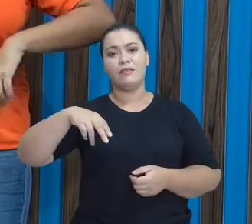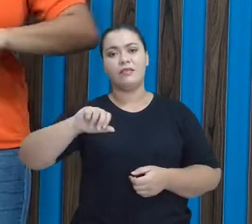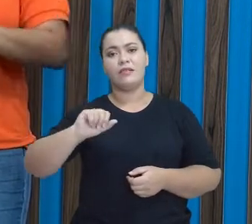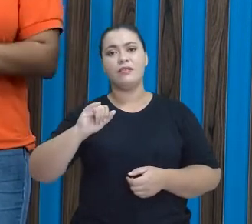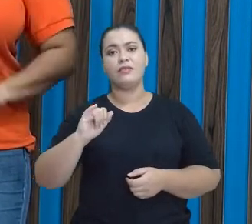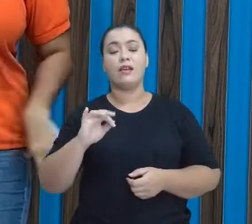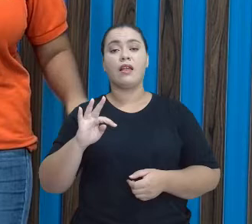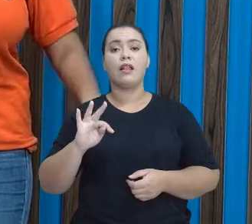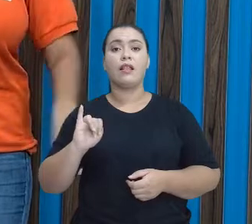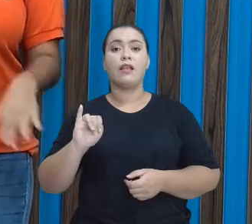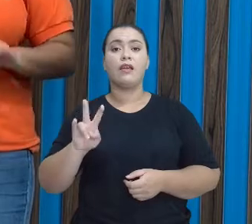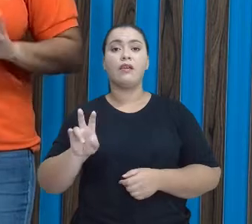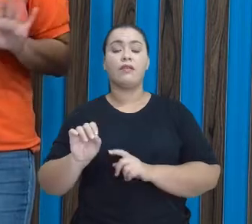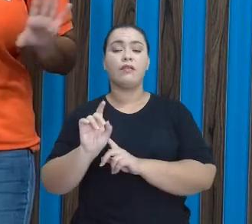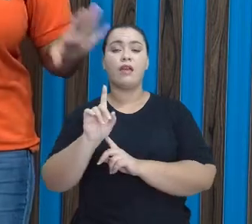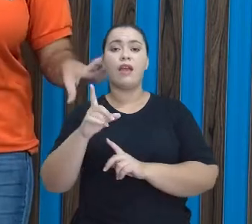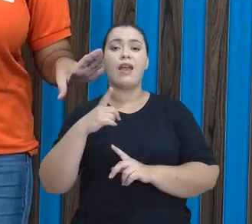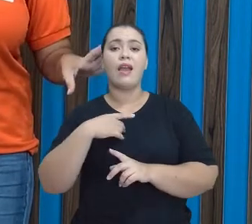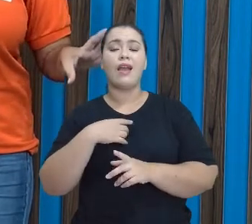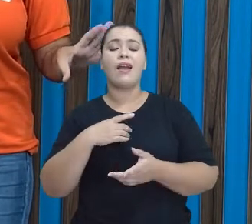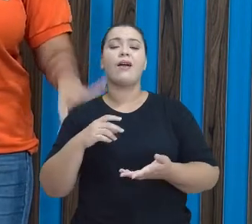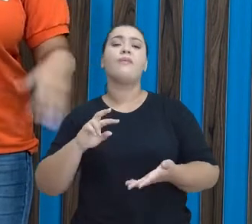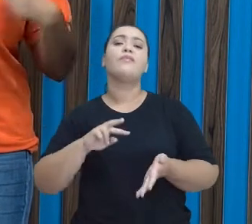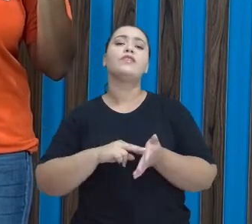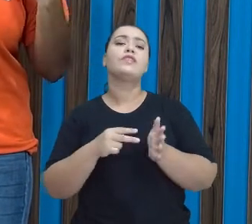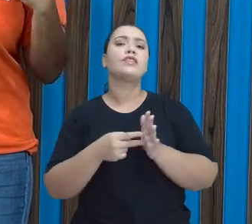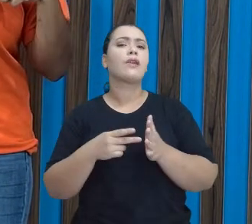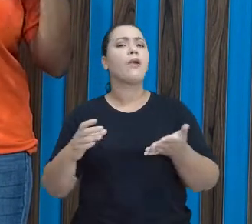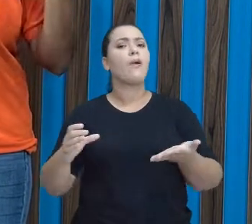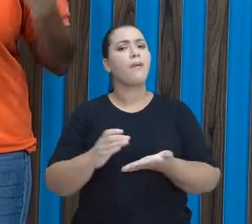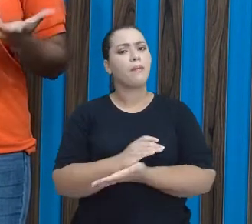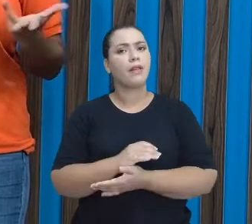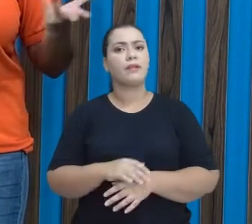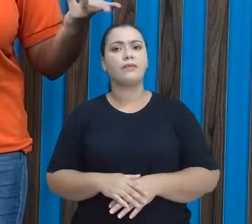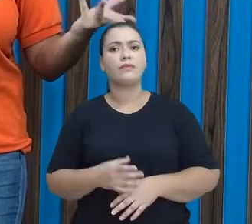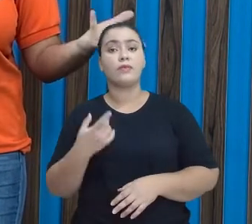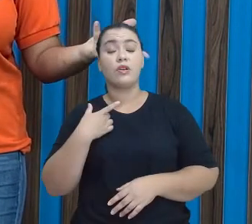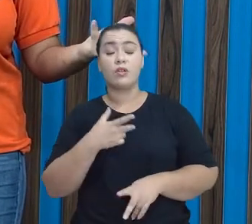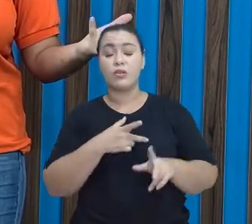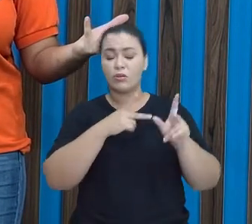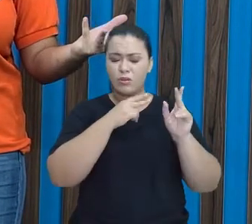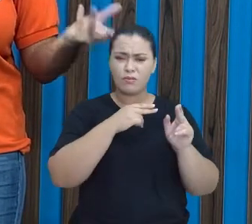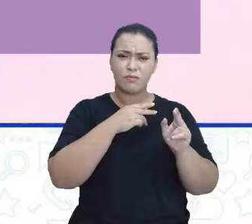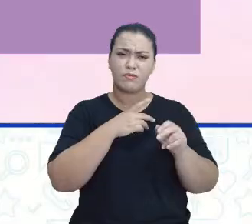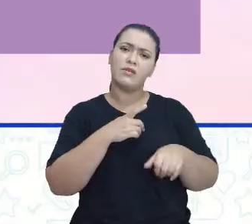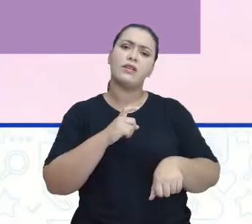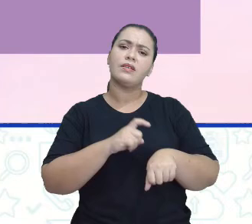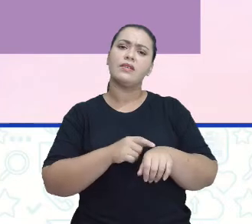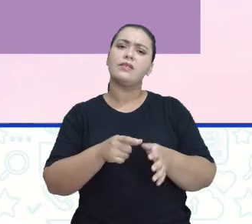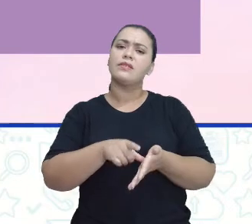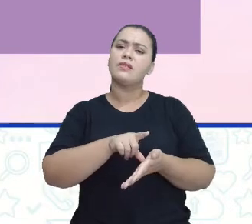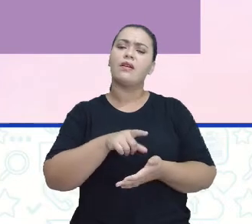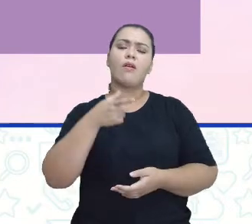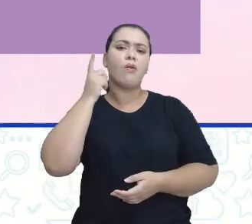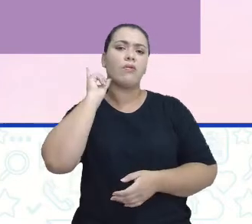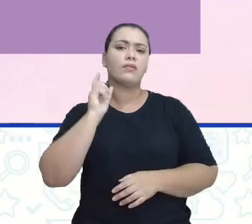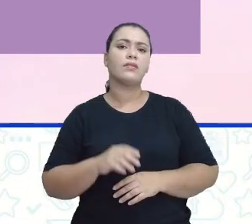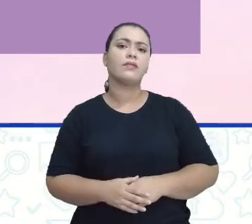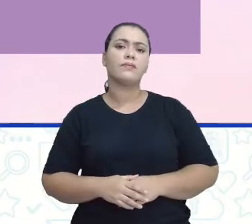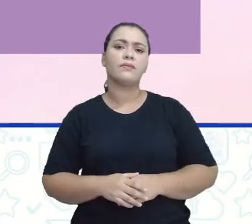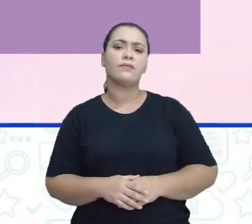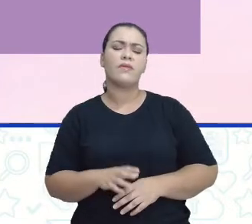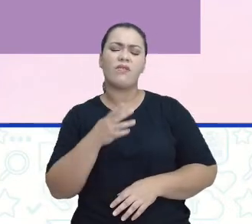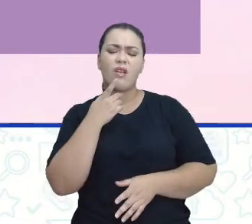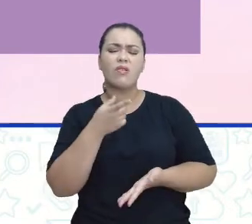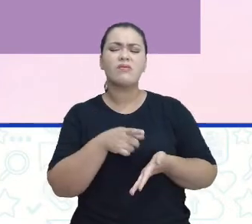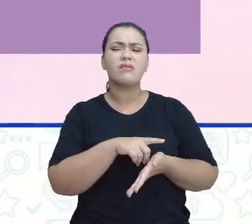completo. Eles não precisam de complemento. Por exemplo, dormi cedo ontem. Eles podem dizer, mais cedo e